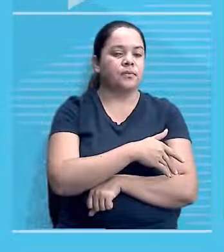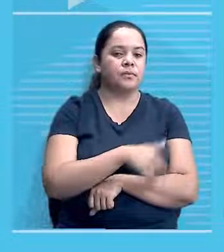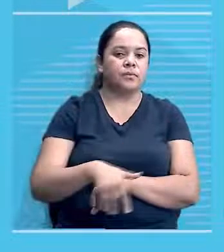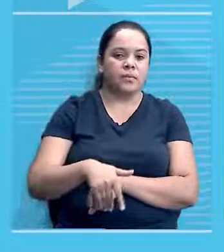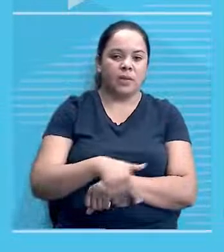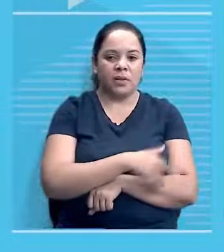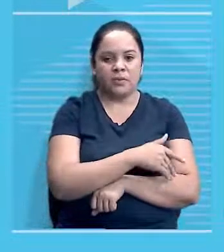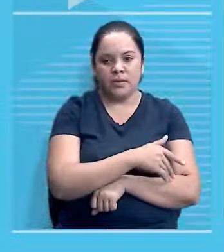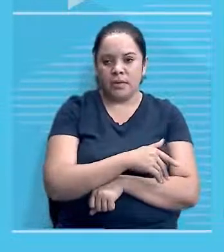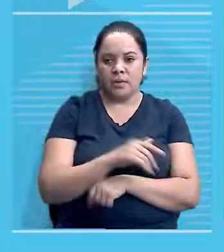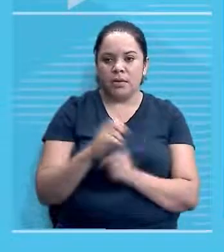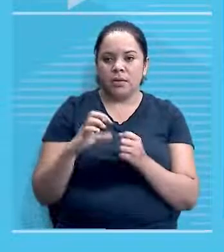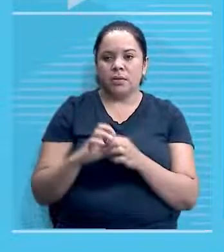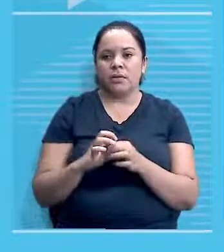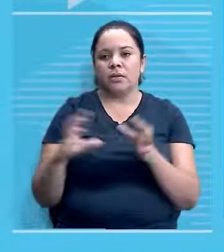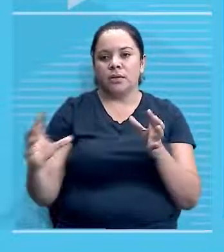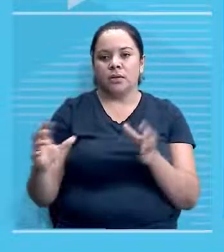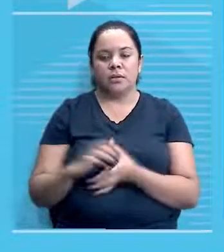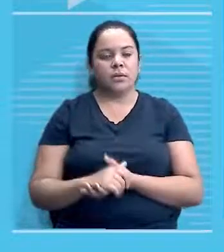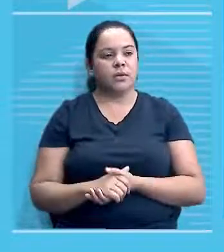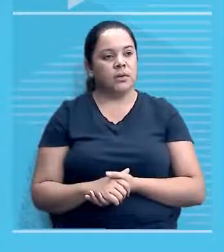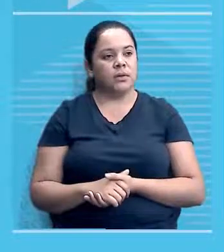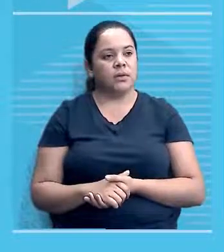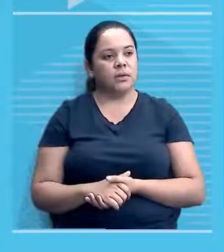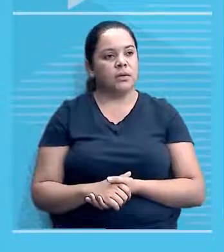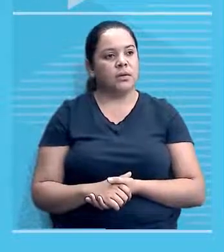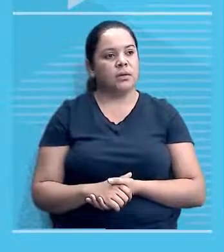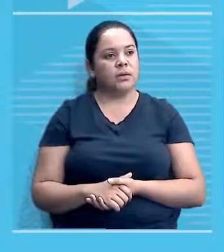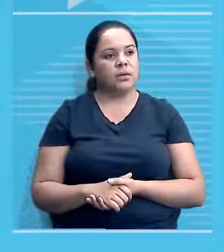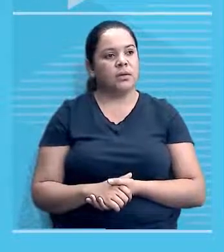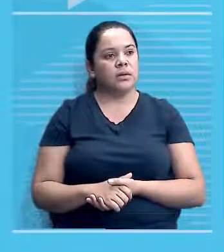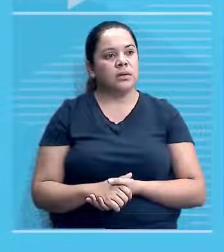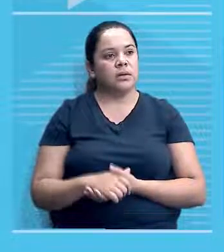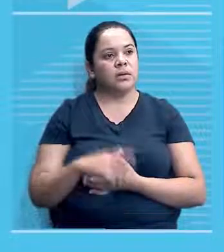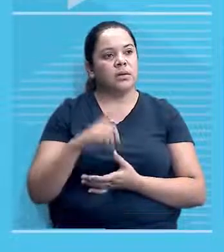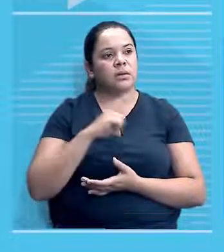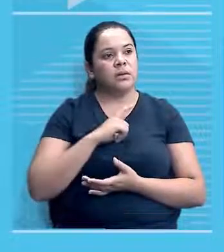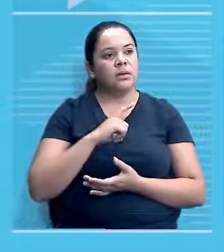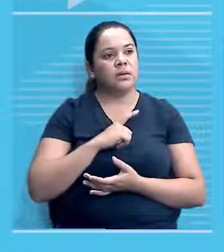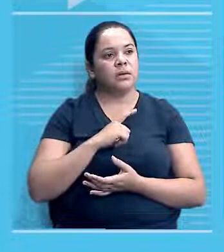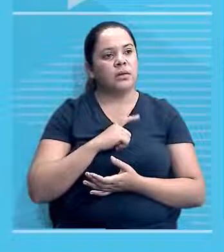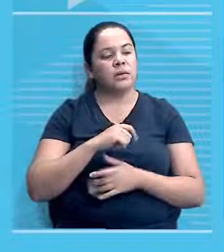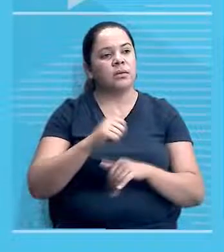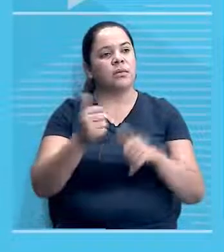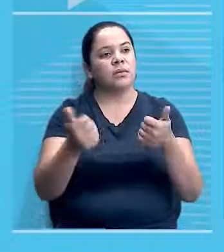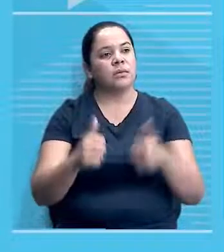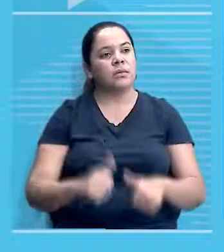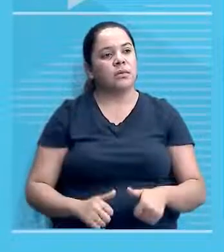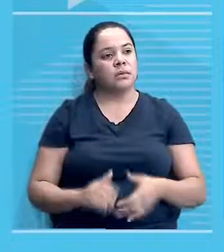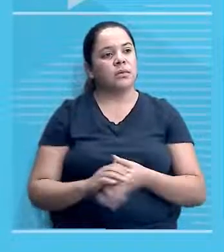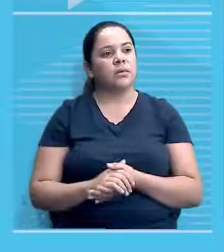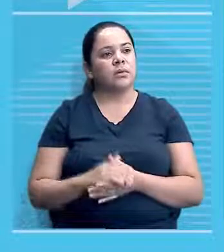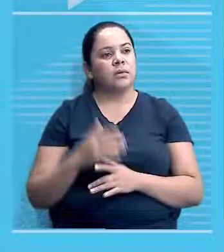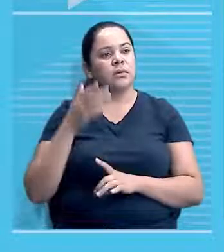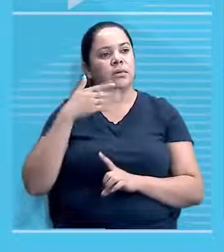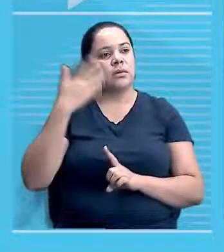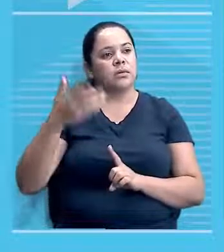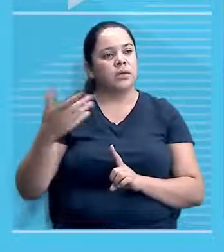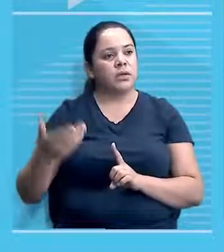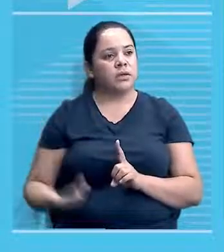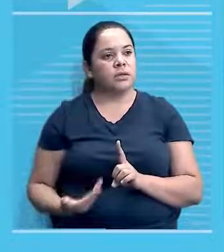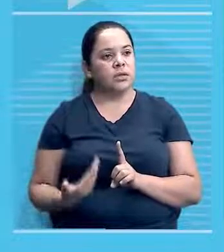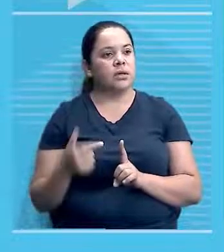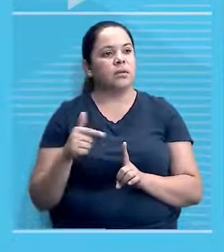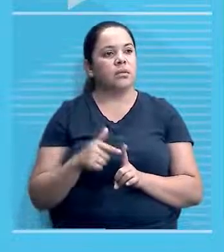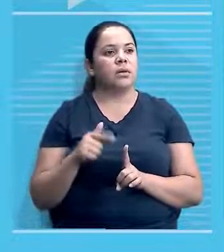tem um Arco do Triunfo em homenagem a o Marquês de Pombal você sabe que foi